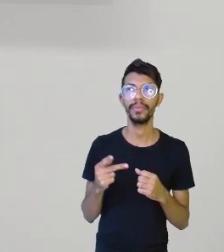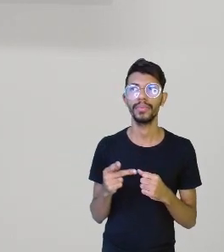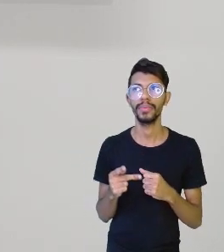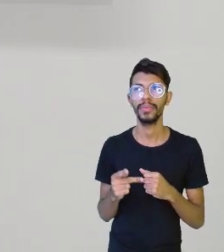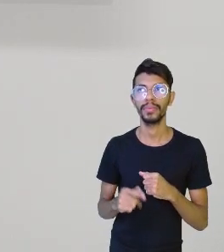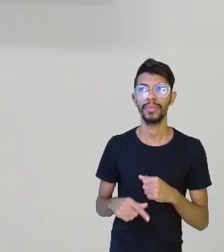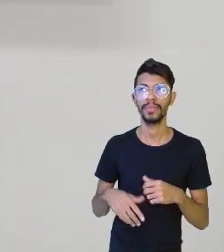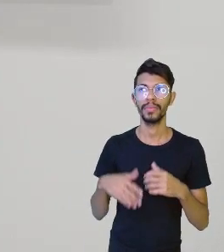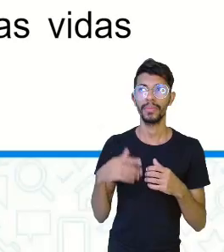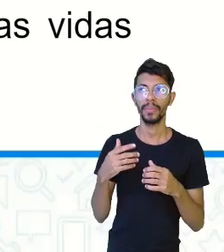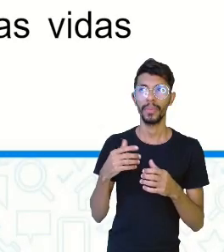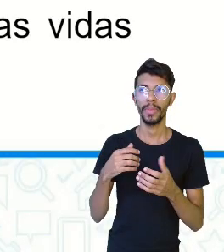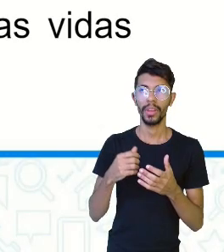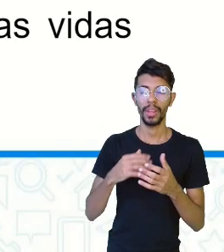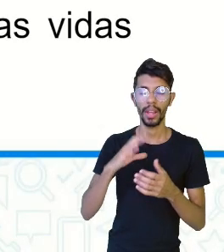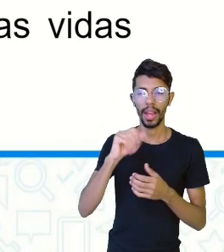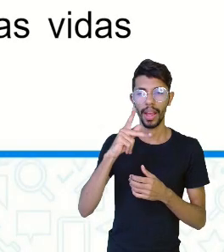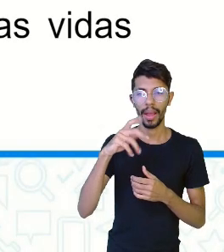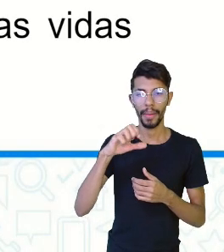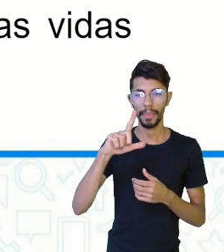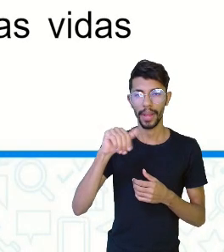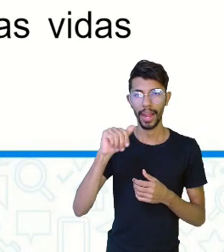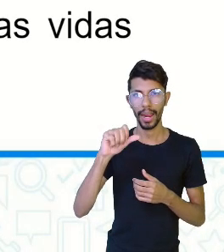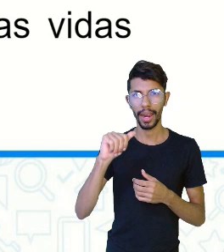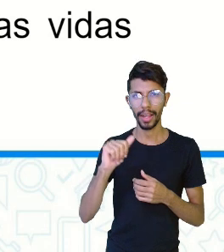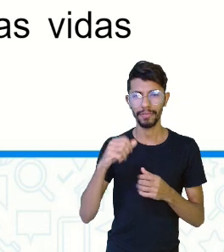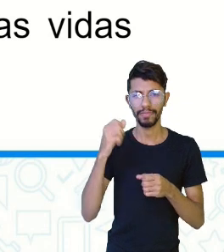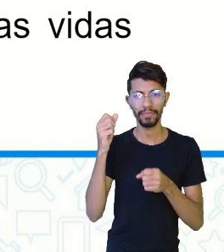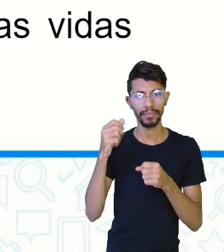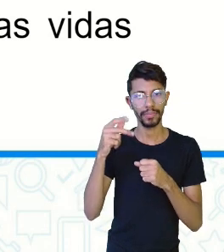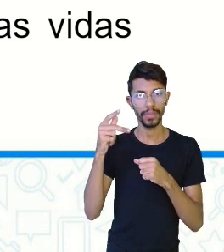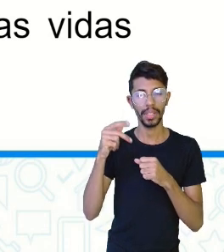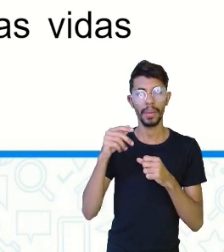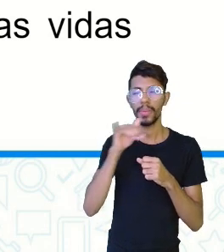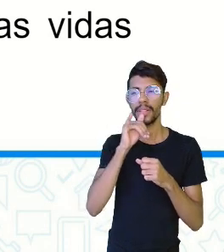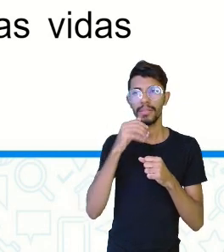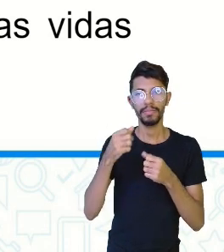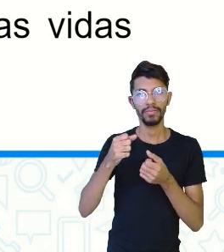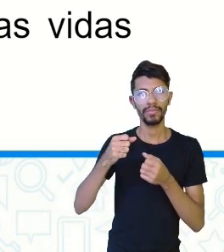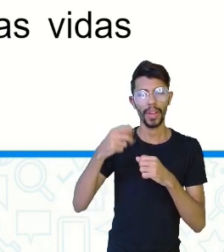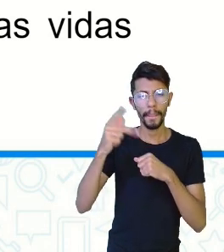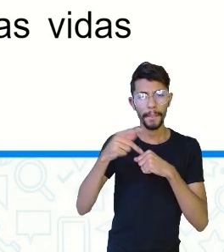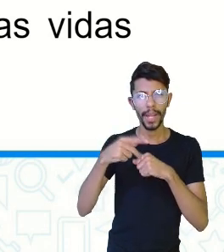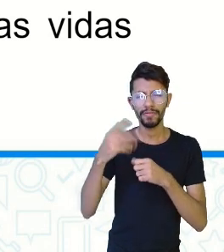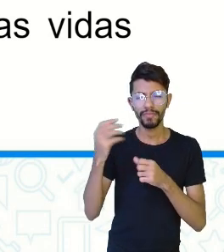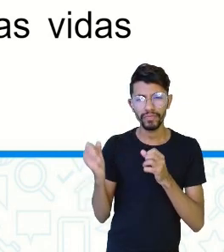fundamental dessa capela, a que deu origem à capela, ela foi lançada em